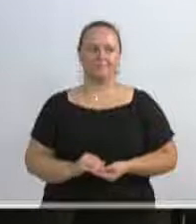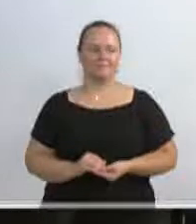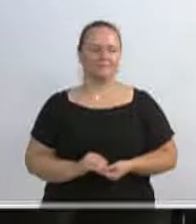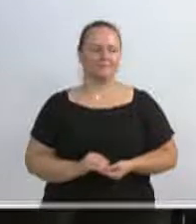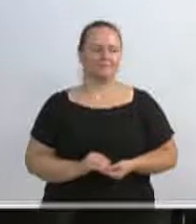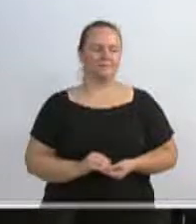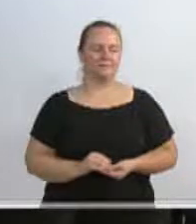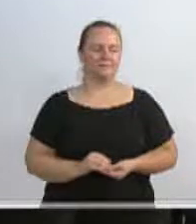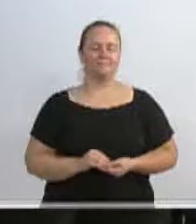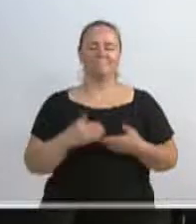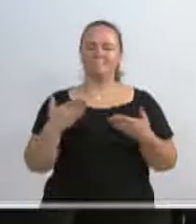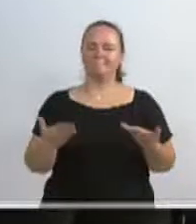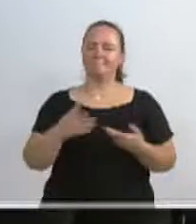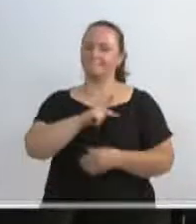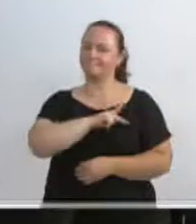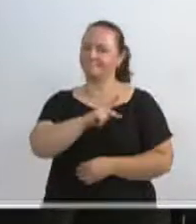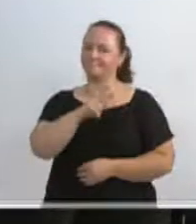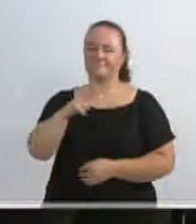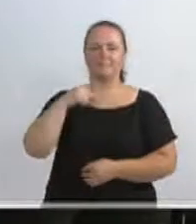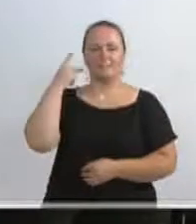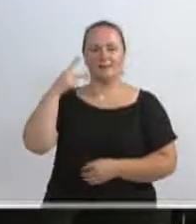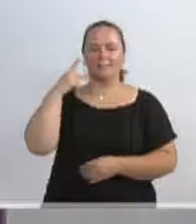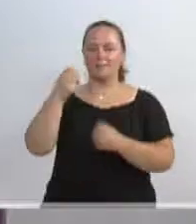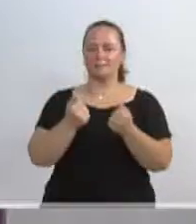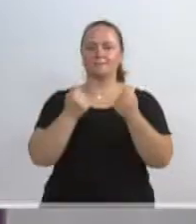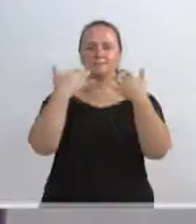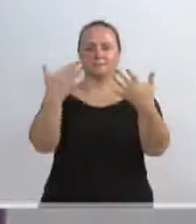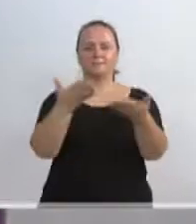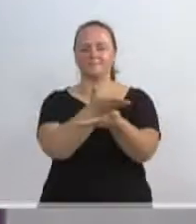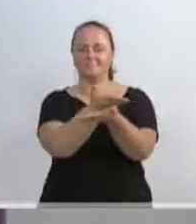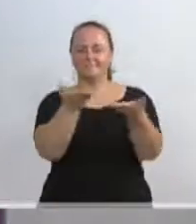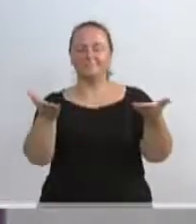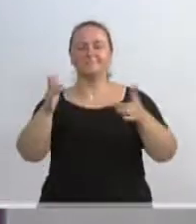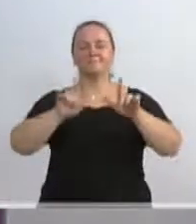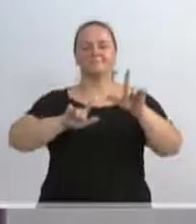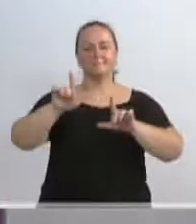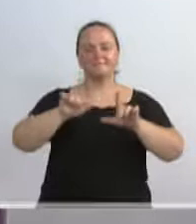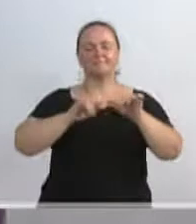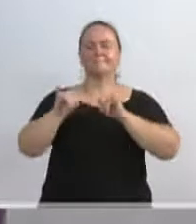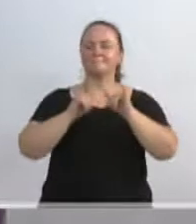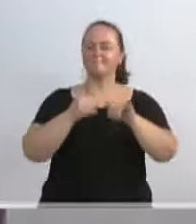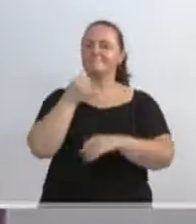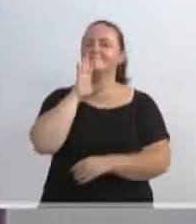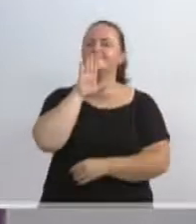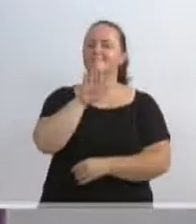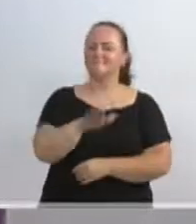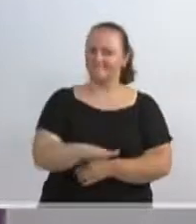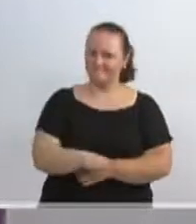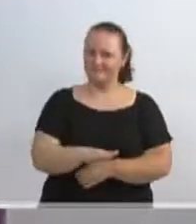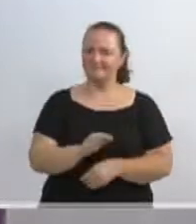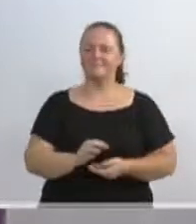o presidente josé e dores pois assisti aqui em casa ou pela internet boa tarde